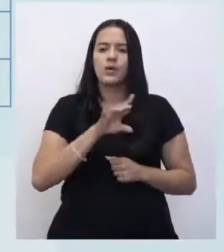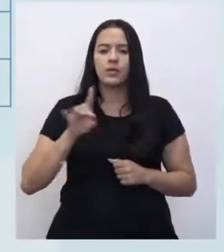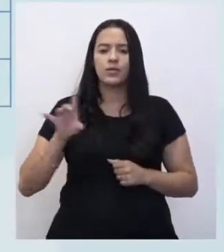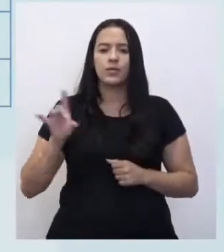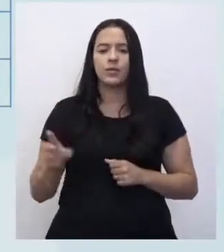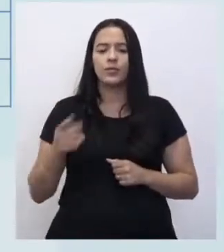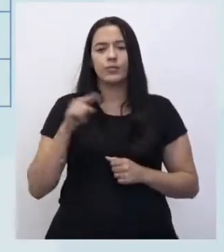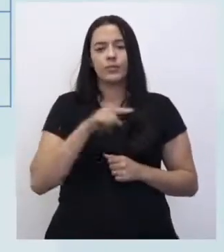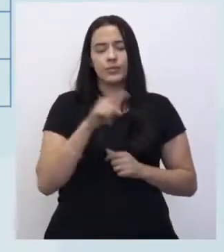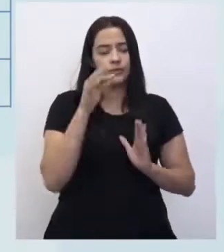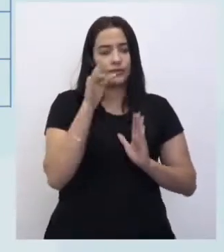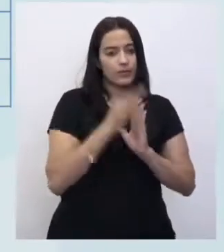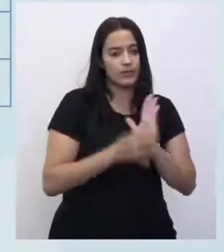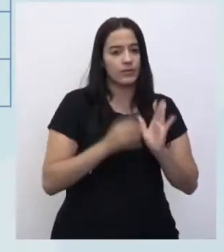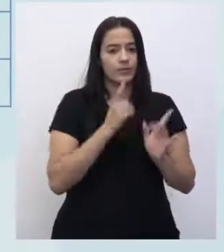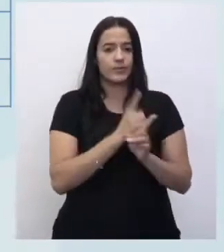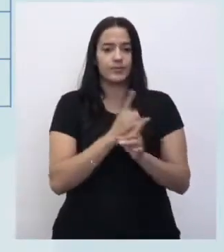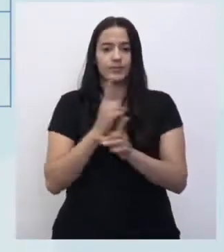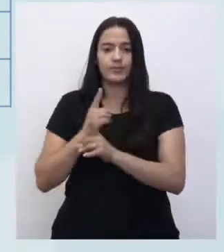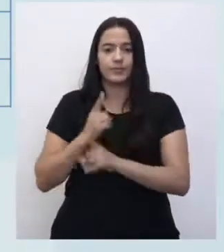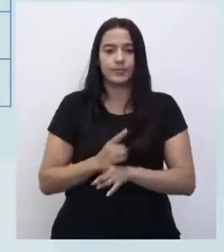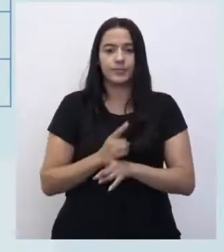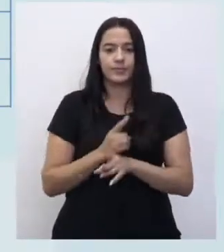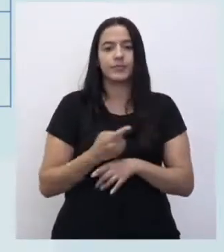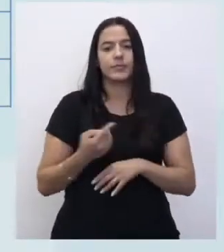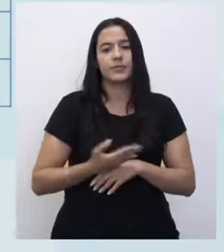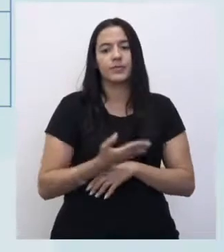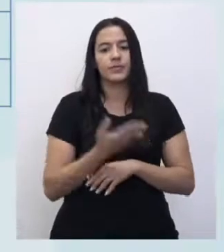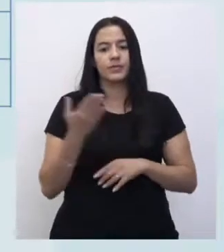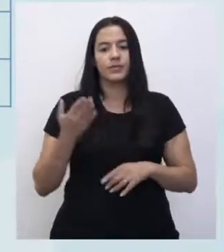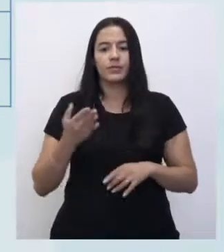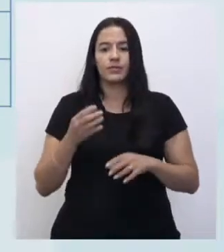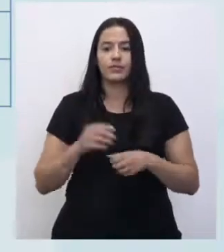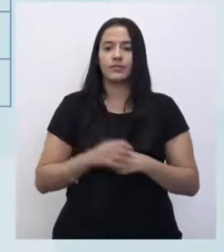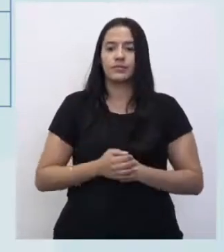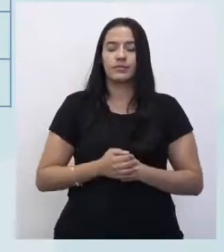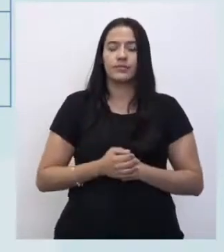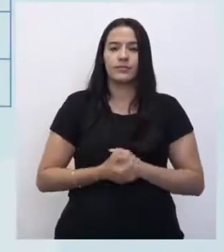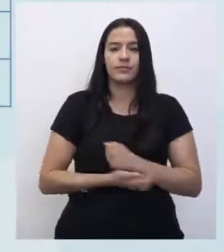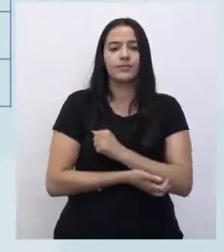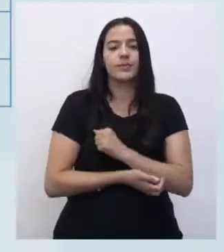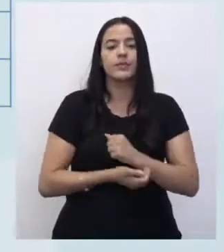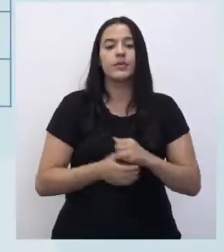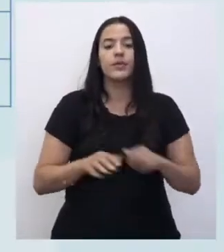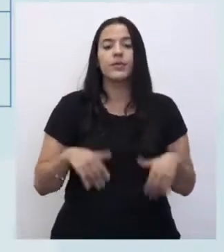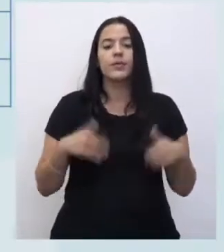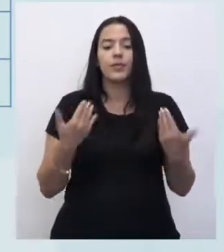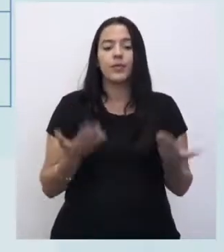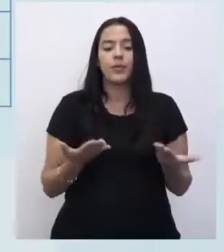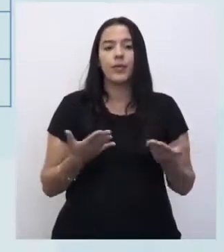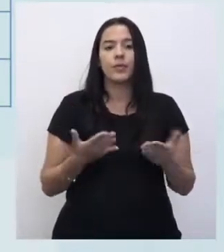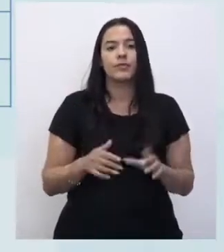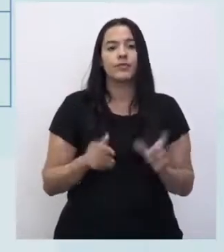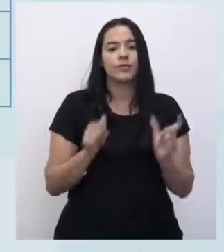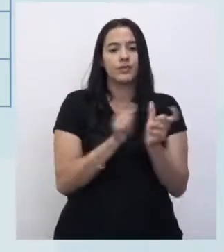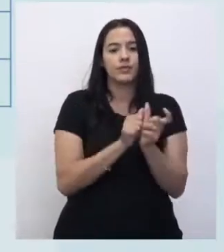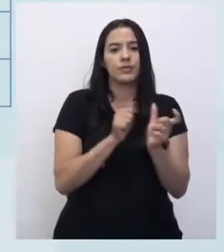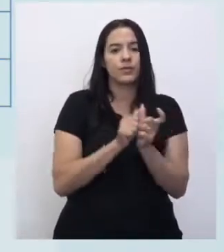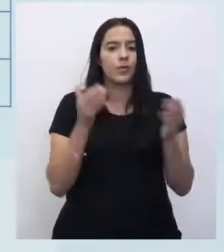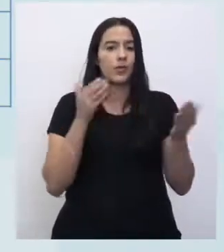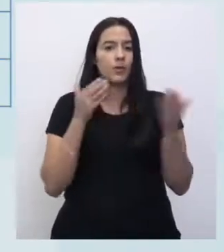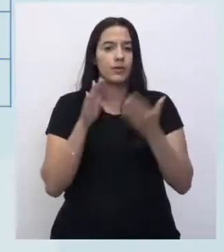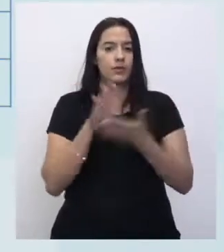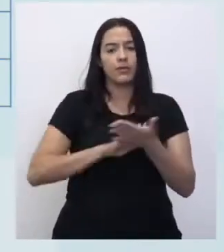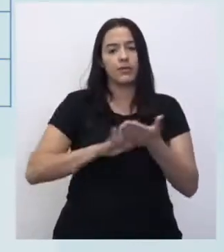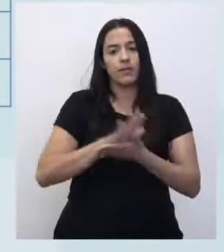no texto, né? O worse than, e a forma do comparativo more polluted than. Qual que é o adjetivo sem nenhuma comparação?